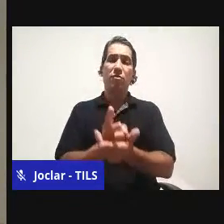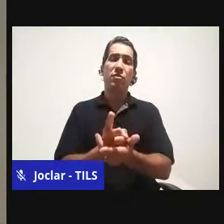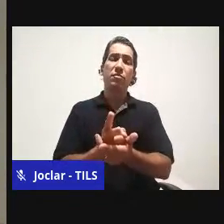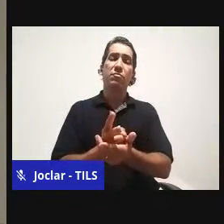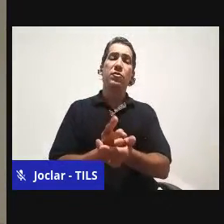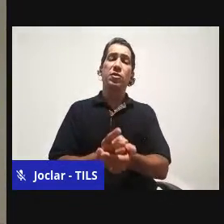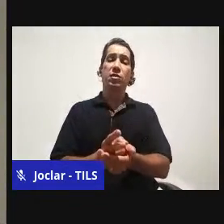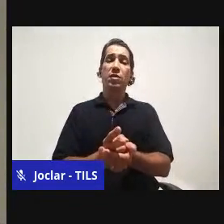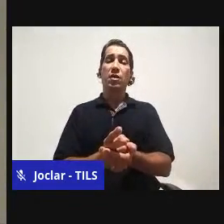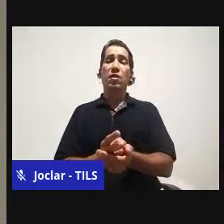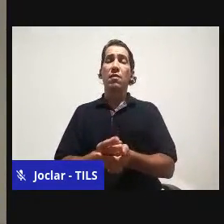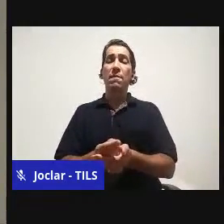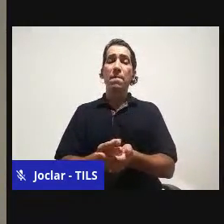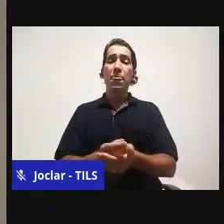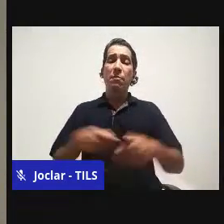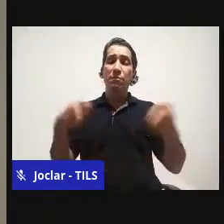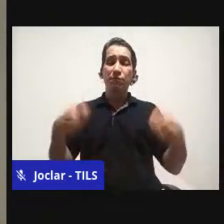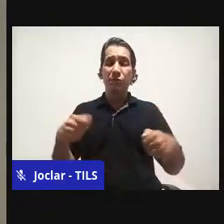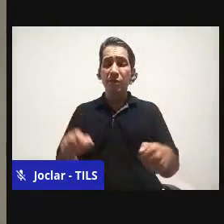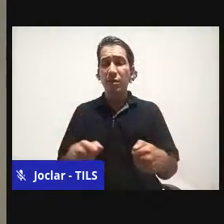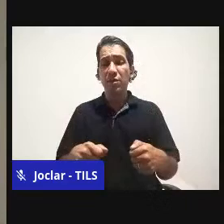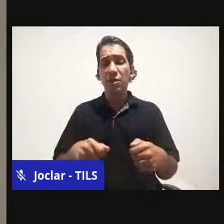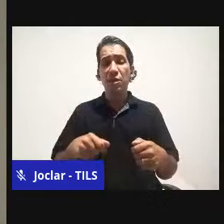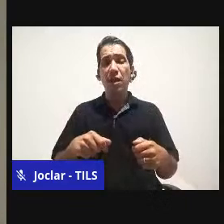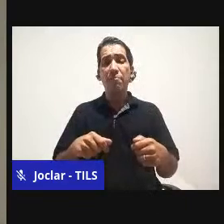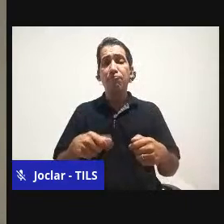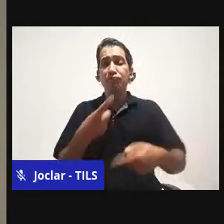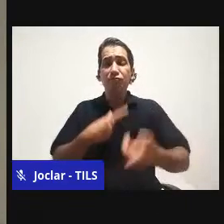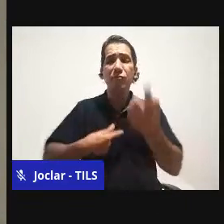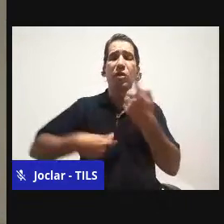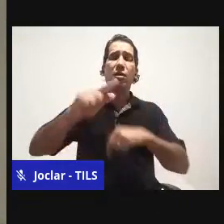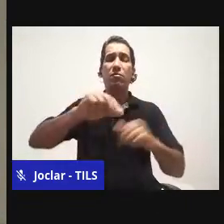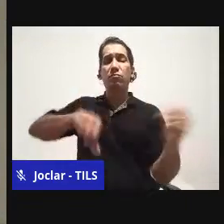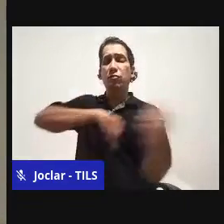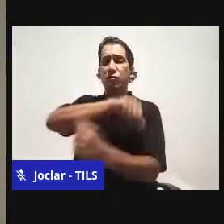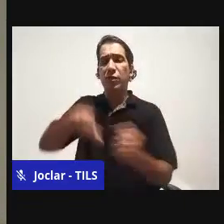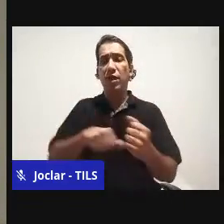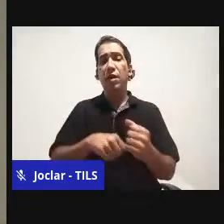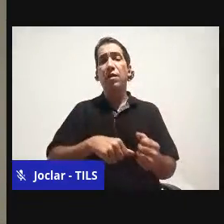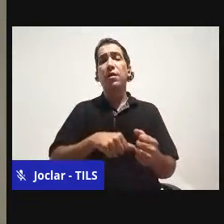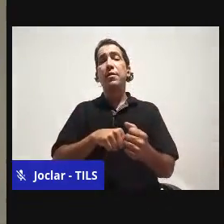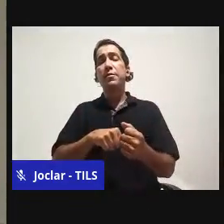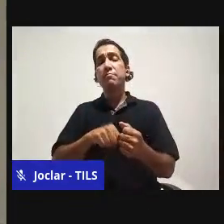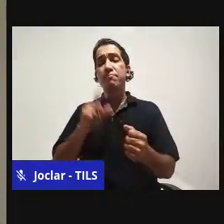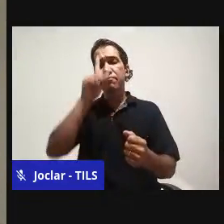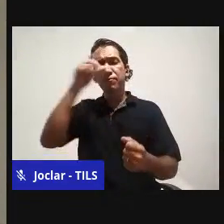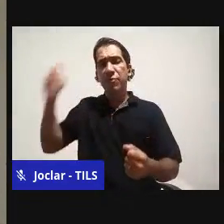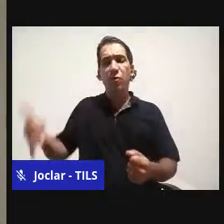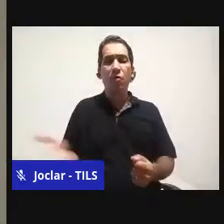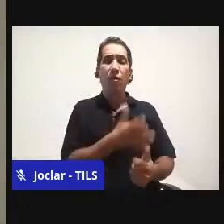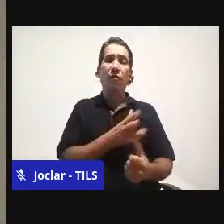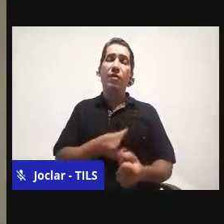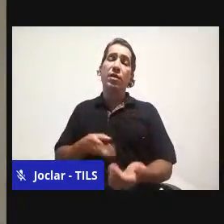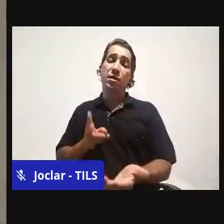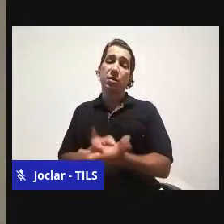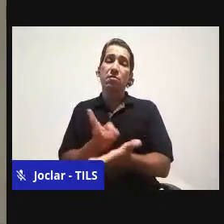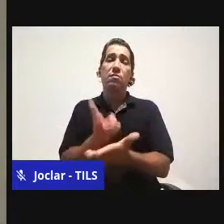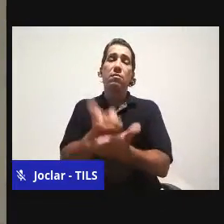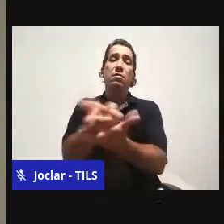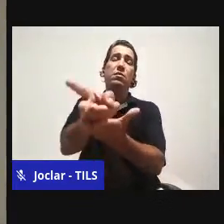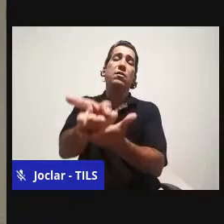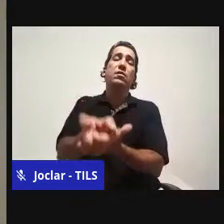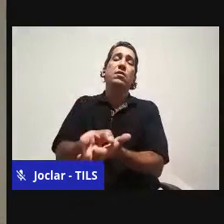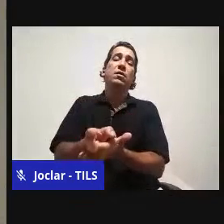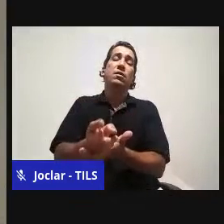em inovação contínua. A inovação contínua ela vai ser possível na medida que todos